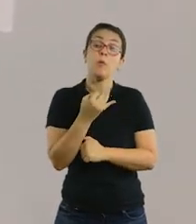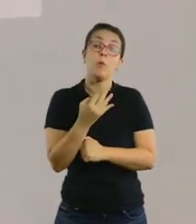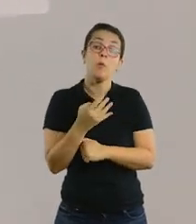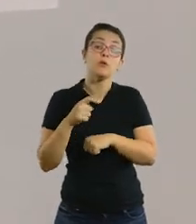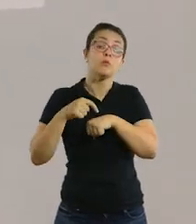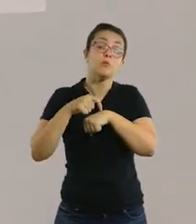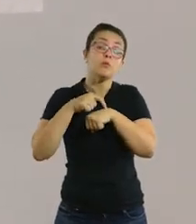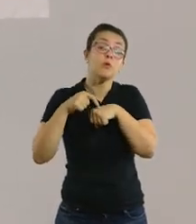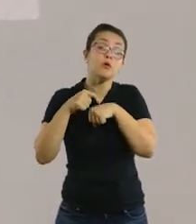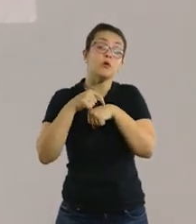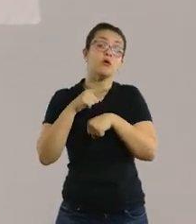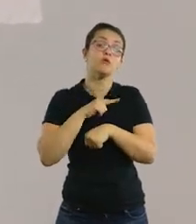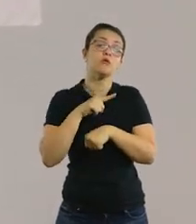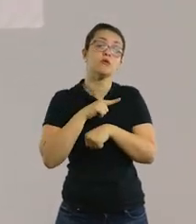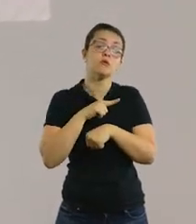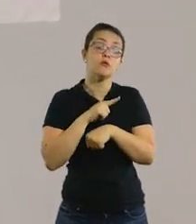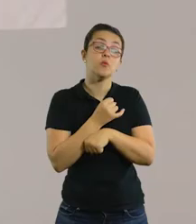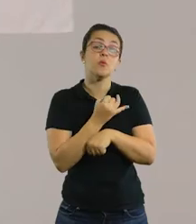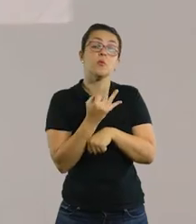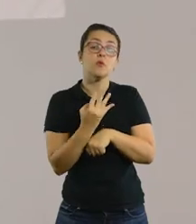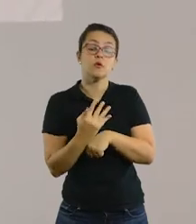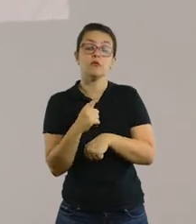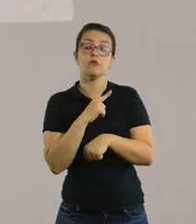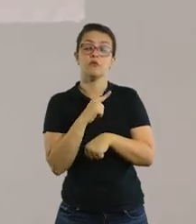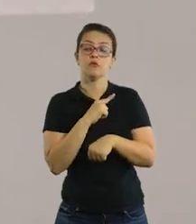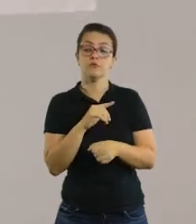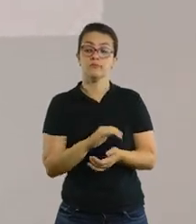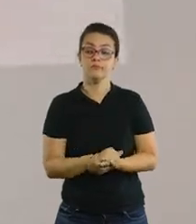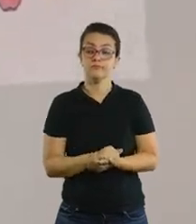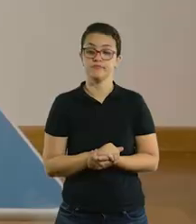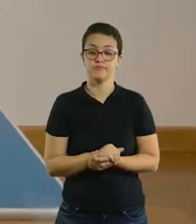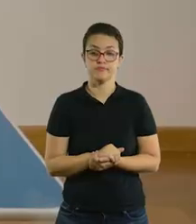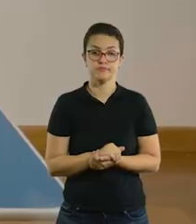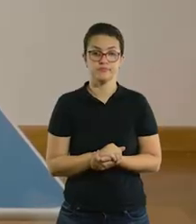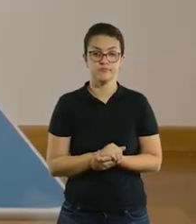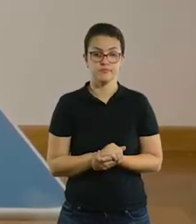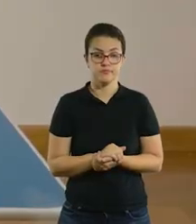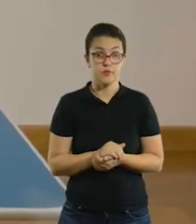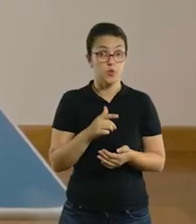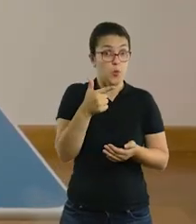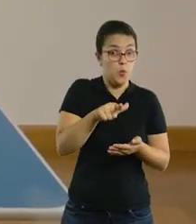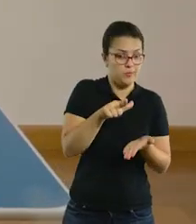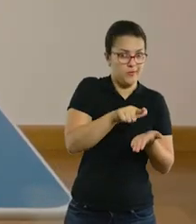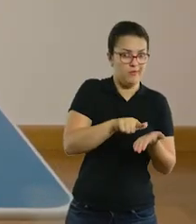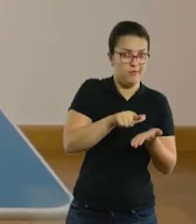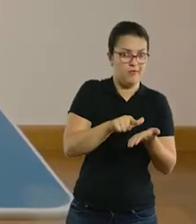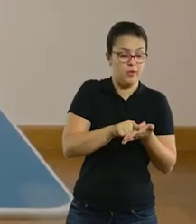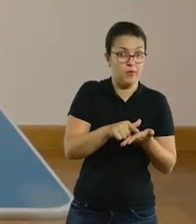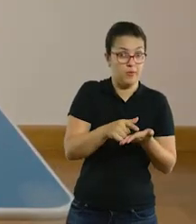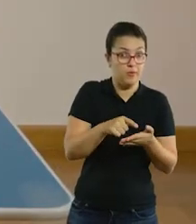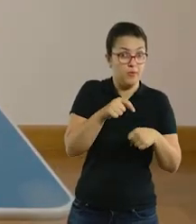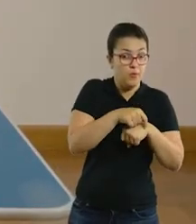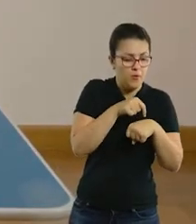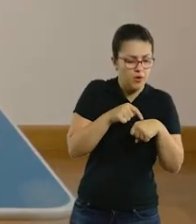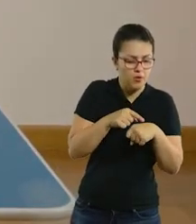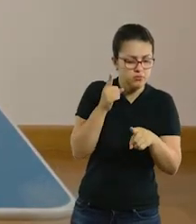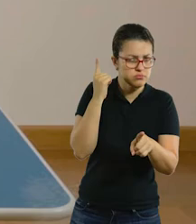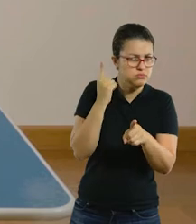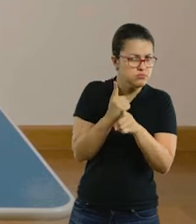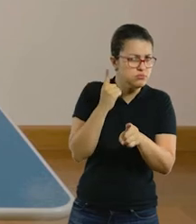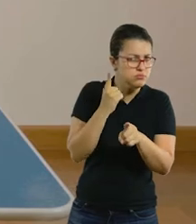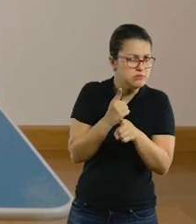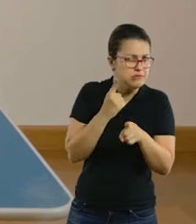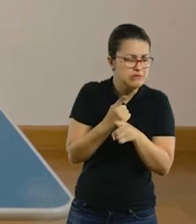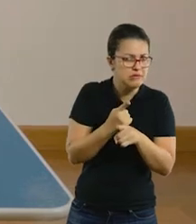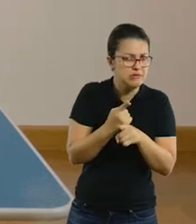quantos morangos tem. Você vai contar a quantidade de morangos e aí você vai registrar aqui. Eu encontrei